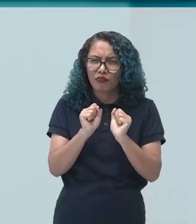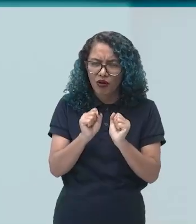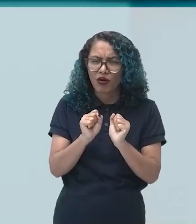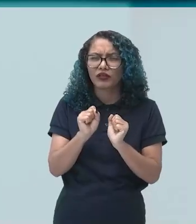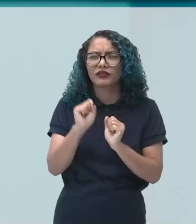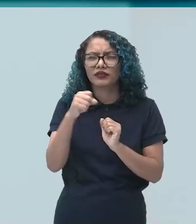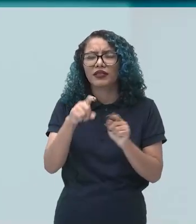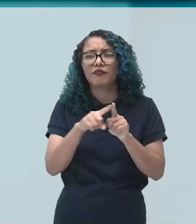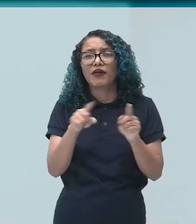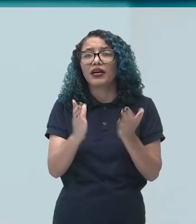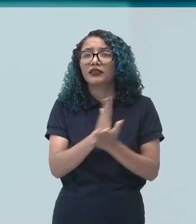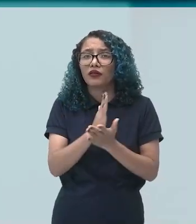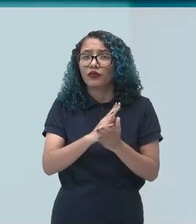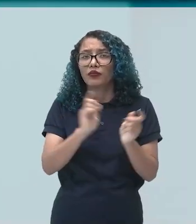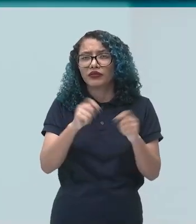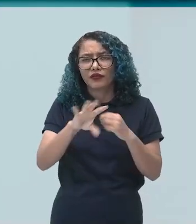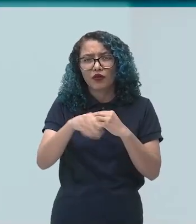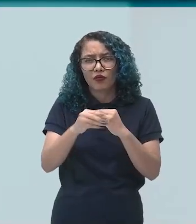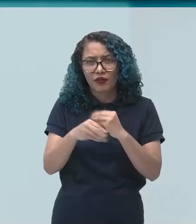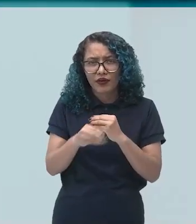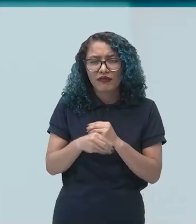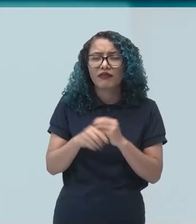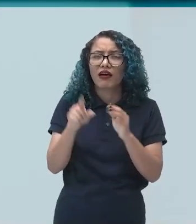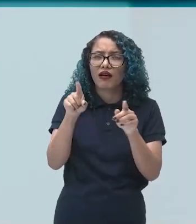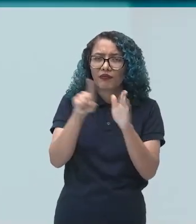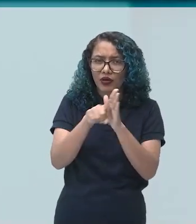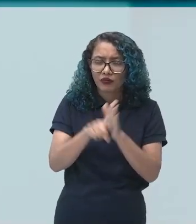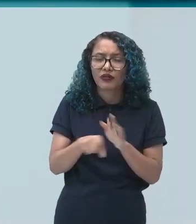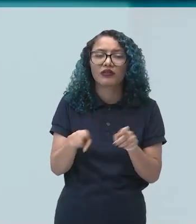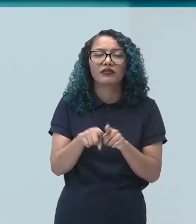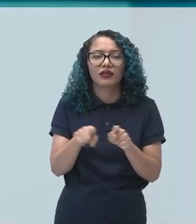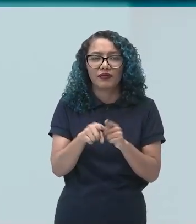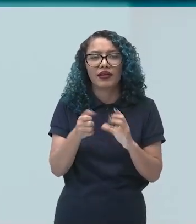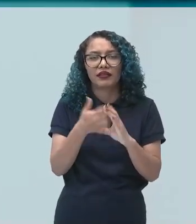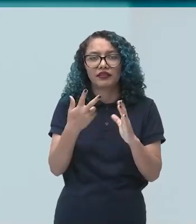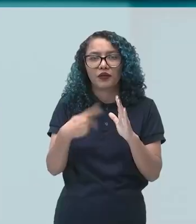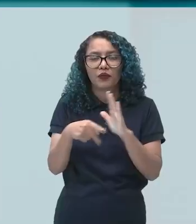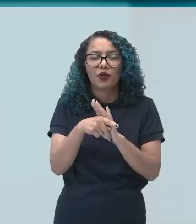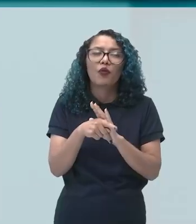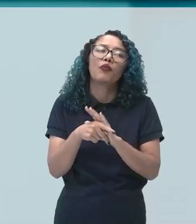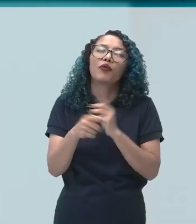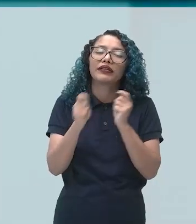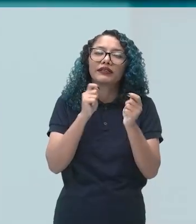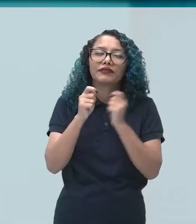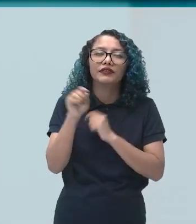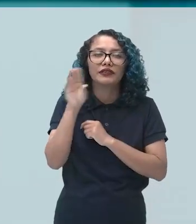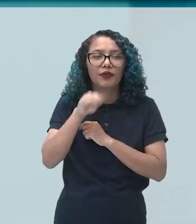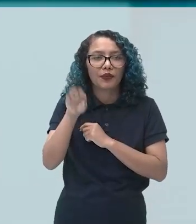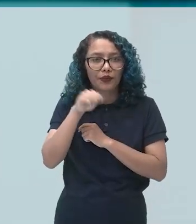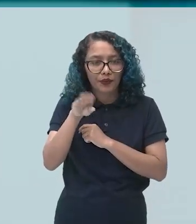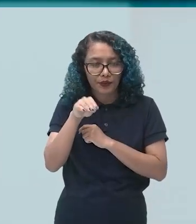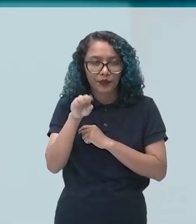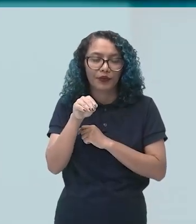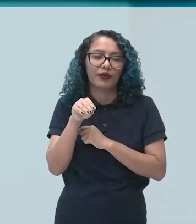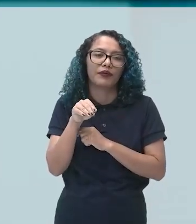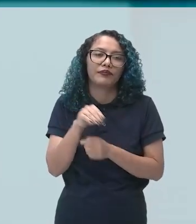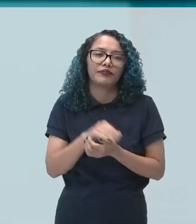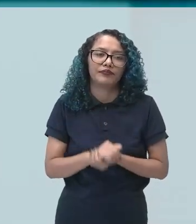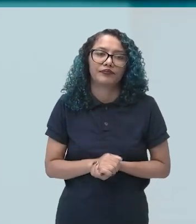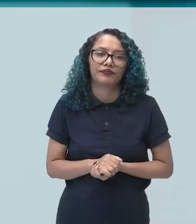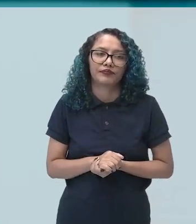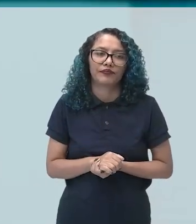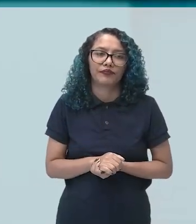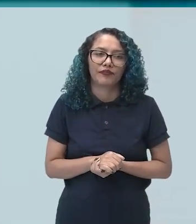também outras podem ir surgindo. Isso é uma característica de uma entrevista oral, né? É estar aberto também a